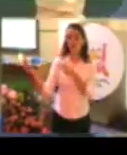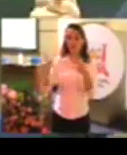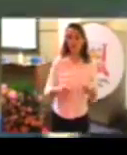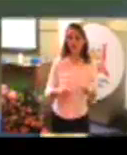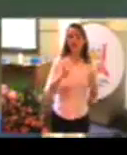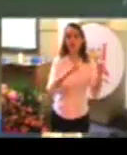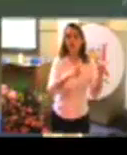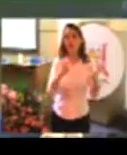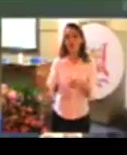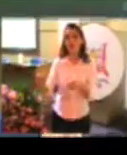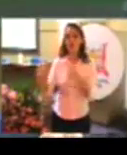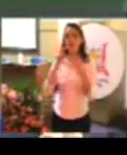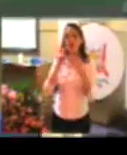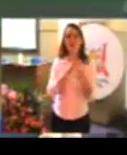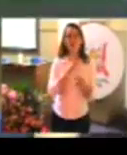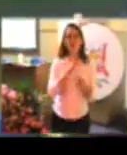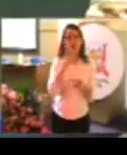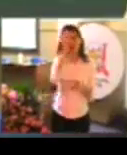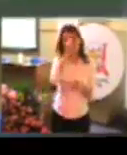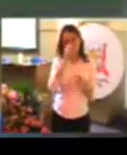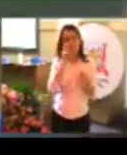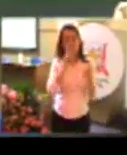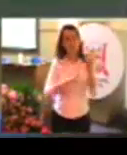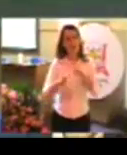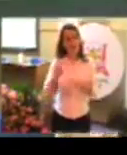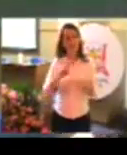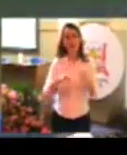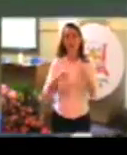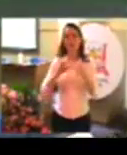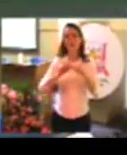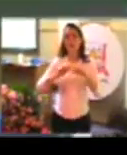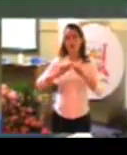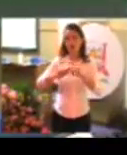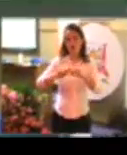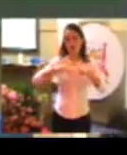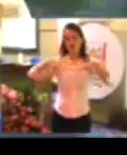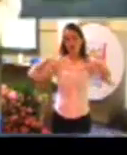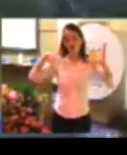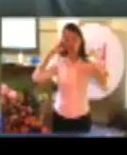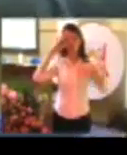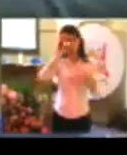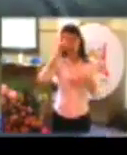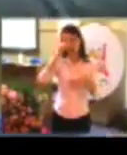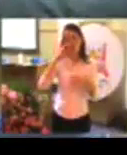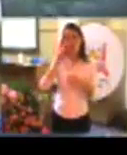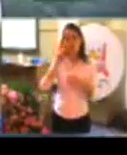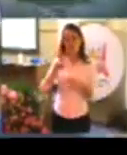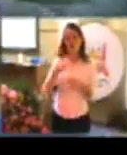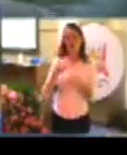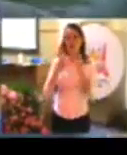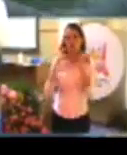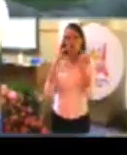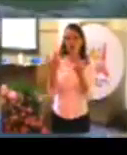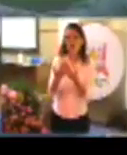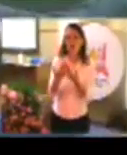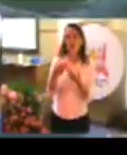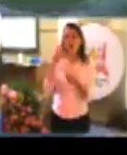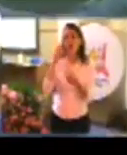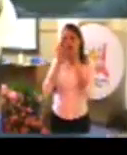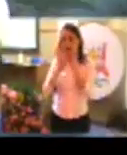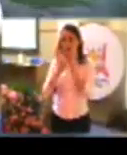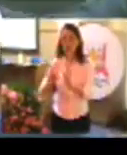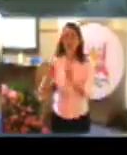visitando as instalações da Câmara, assistindo às sessões, indo às comissões,